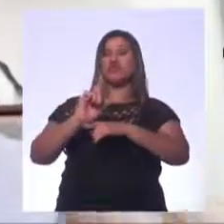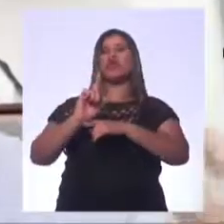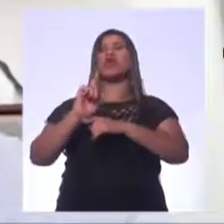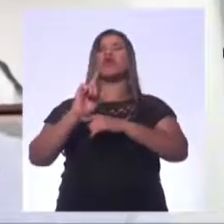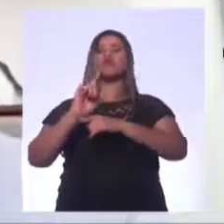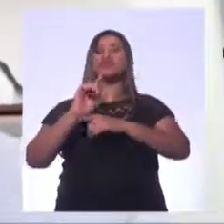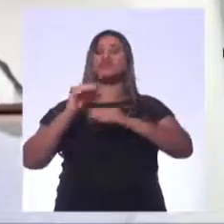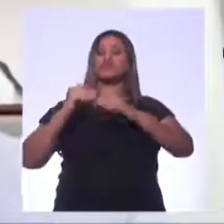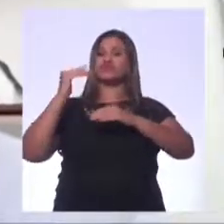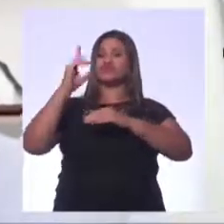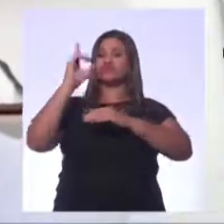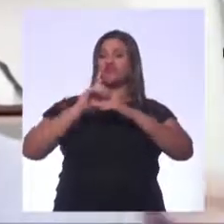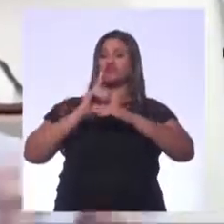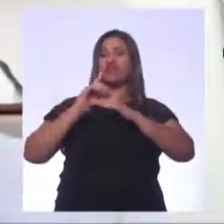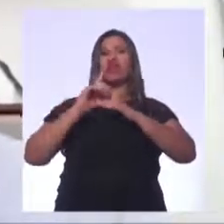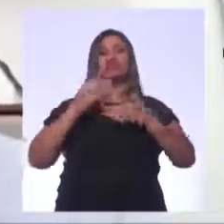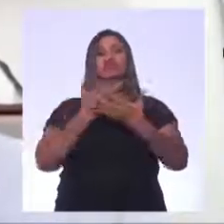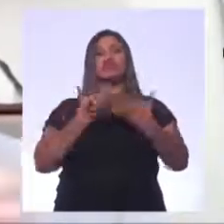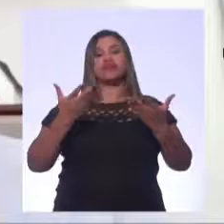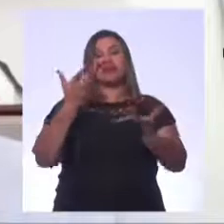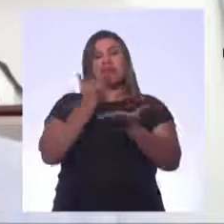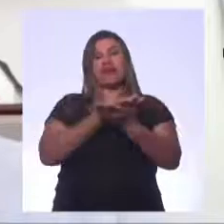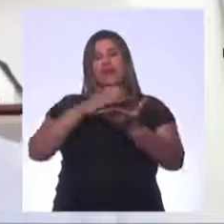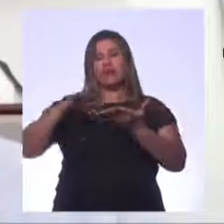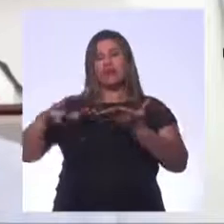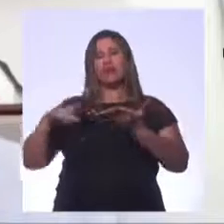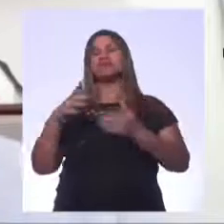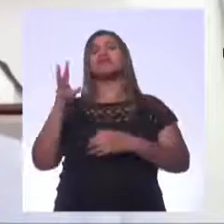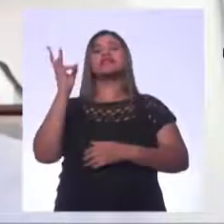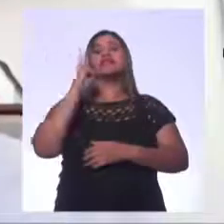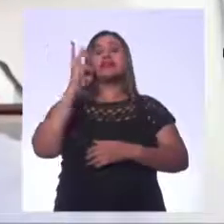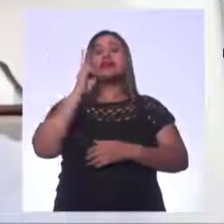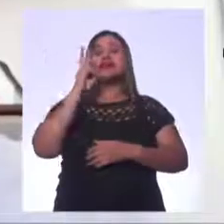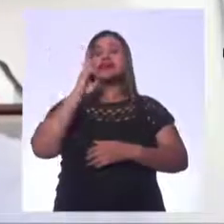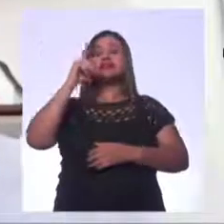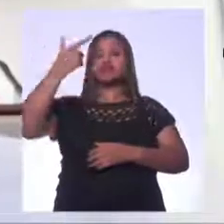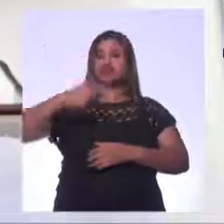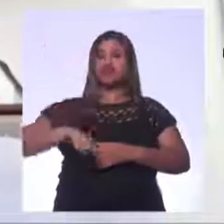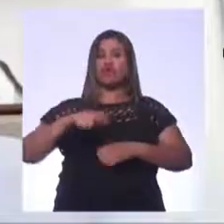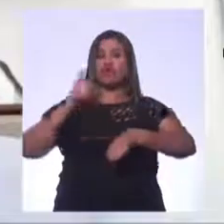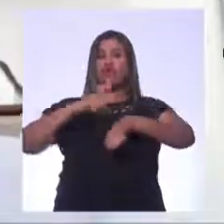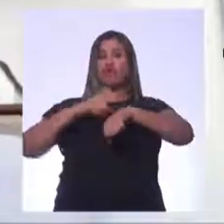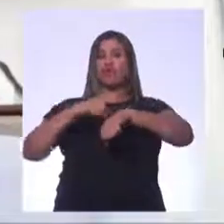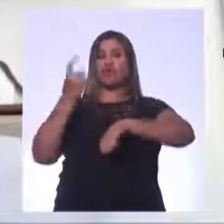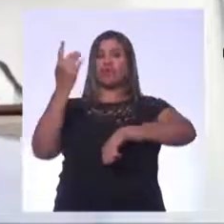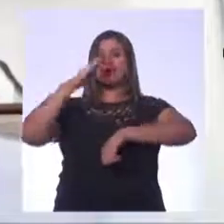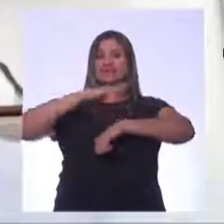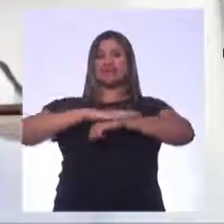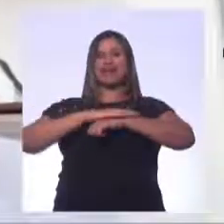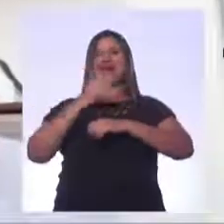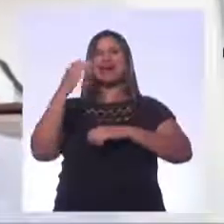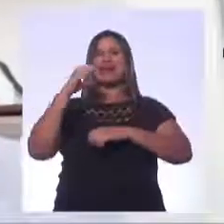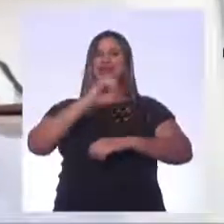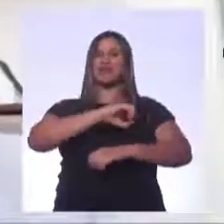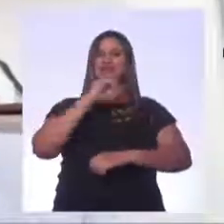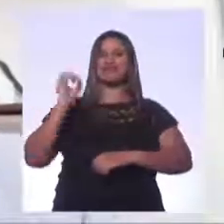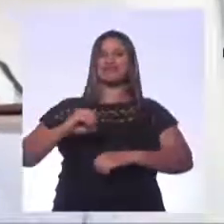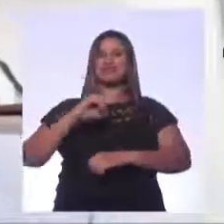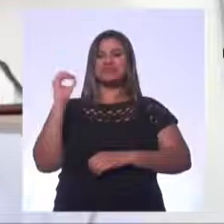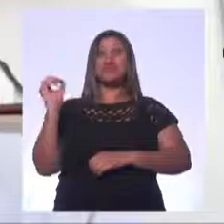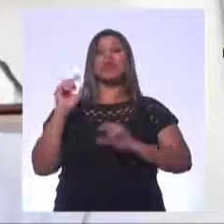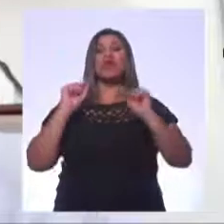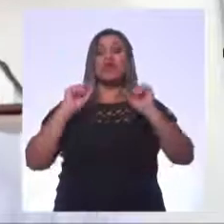dirigentes e os nossos alunos, que nós teremos na próxima terça-feira, neste mesmo horário, à 13h, nos canais do Centro de Mídia,